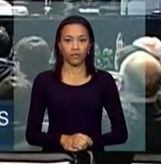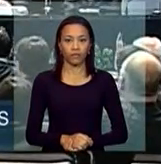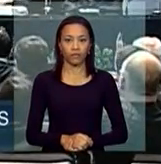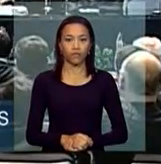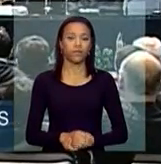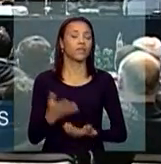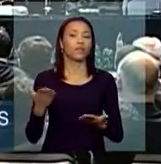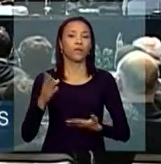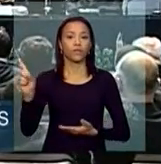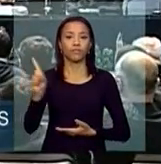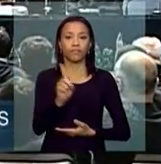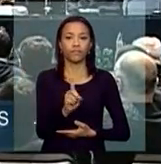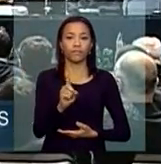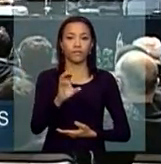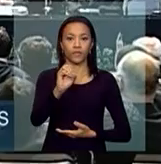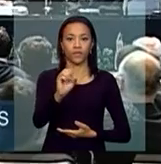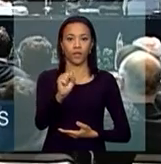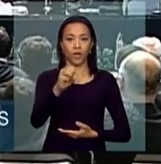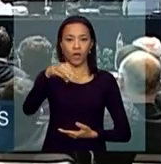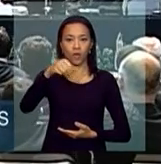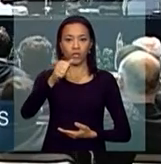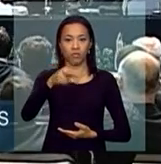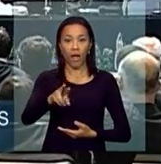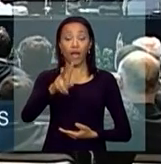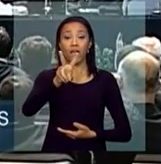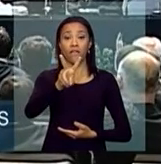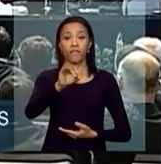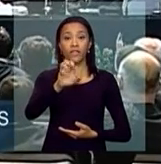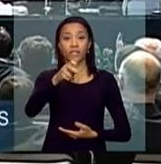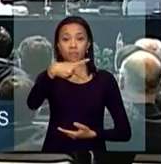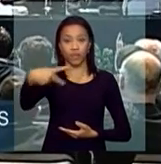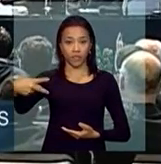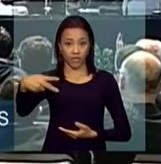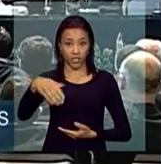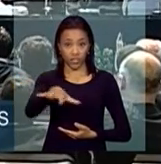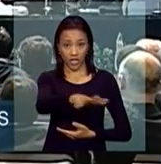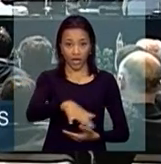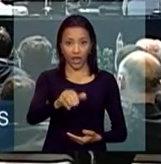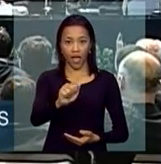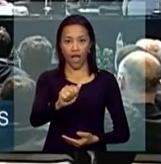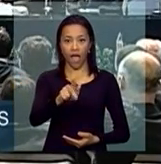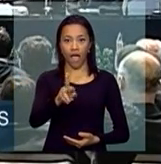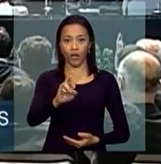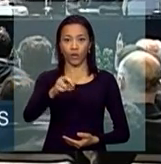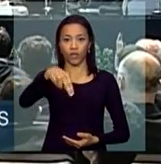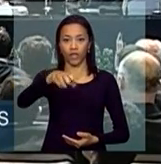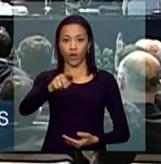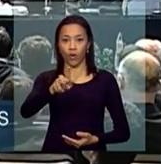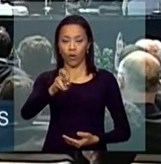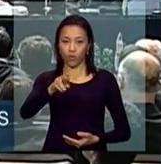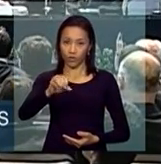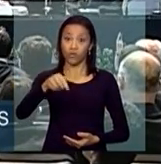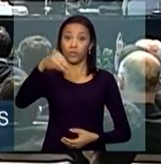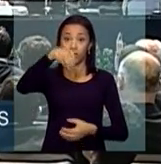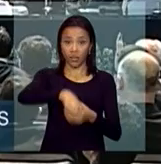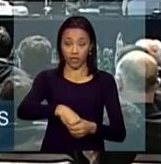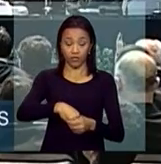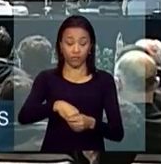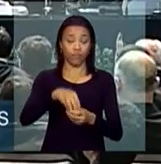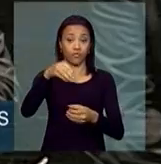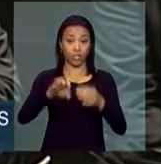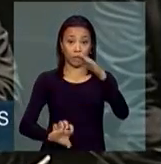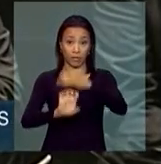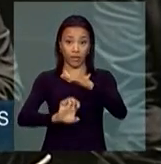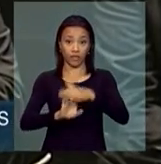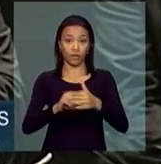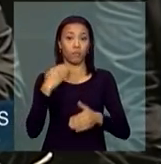Com a palavra, o senhor Osmar Dias, vice-presidente de agronegócios e micro e pequenas empresas do Banco do Brasil.